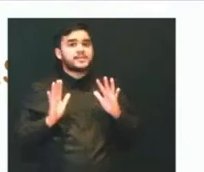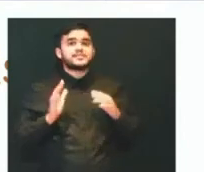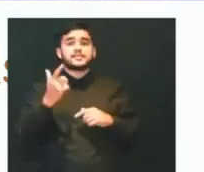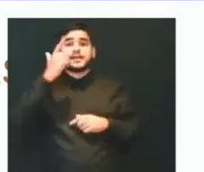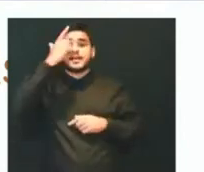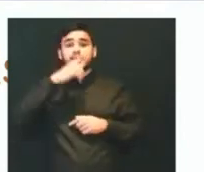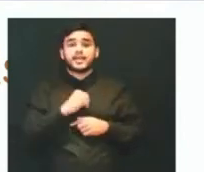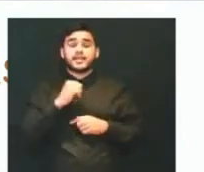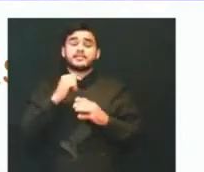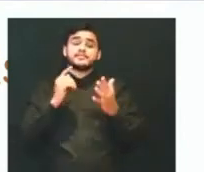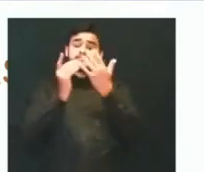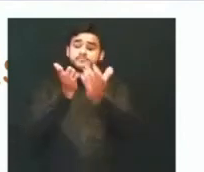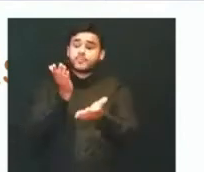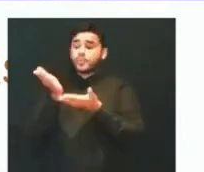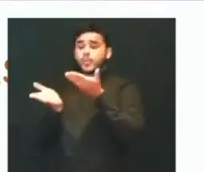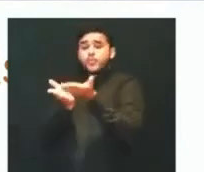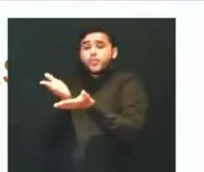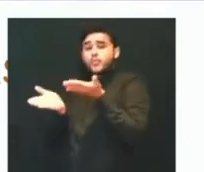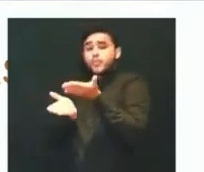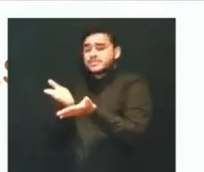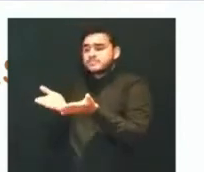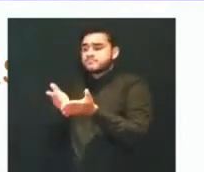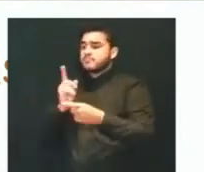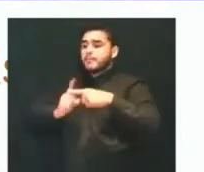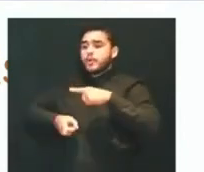grande que acaba